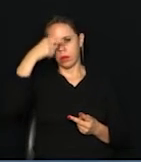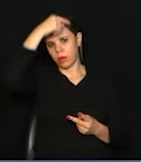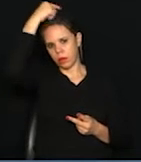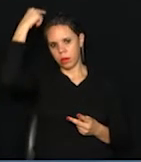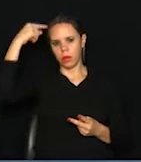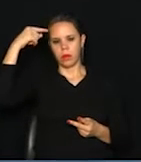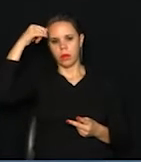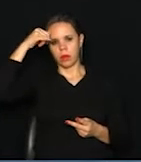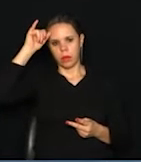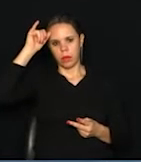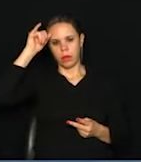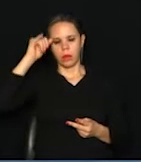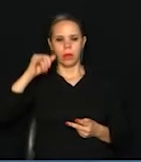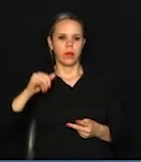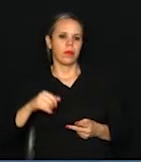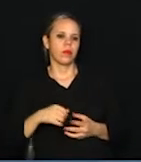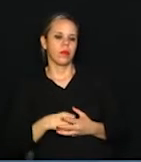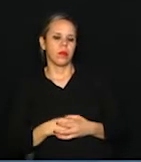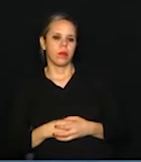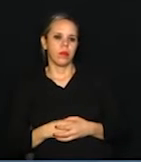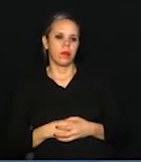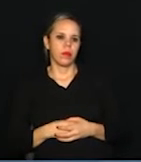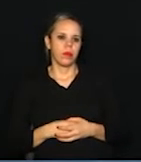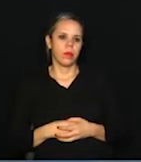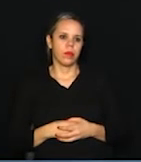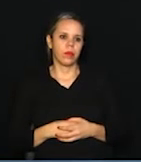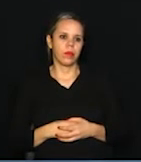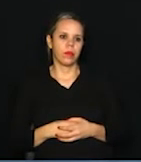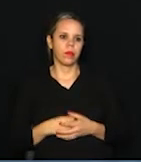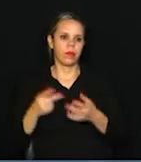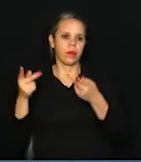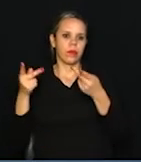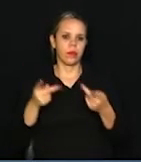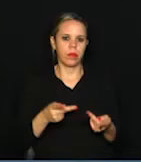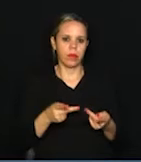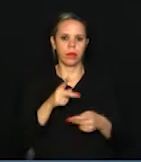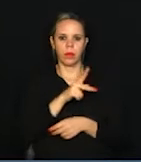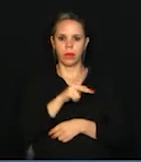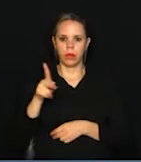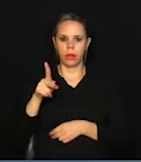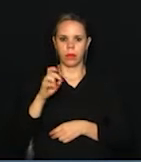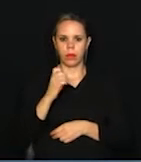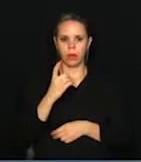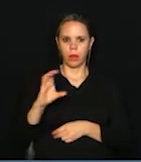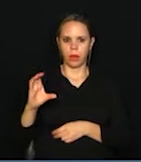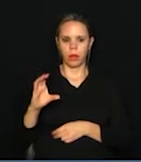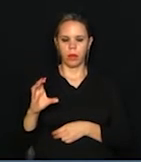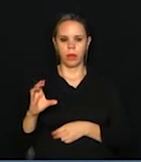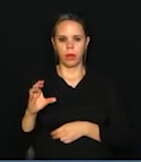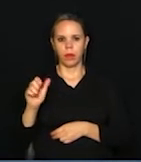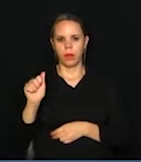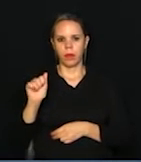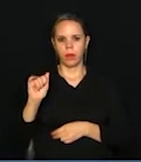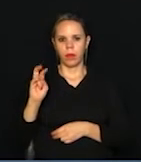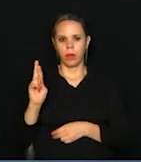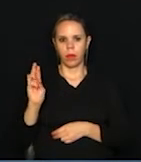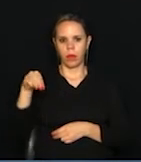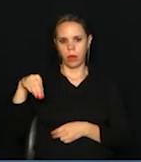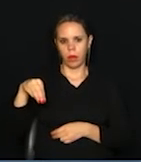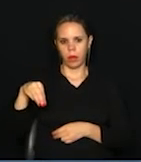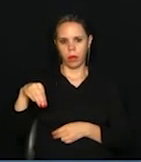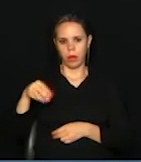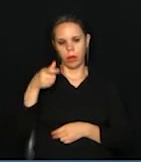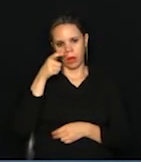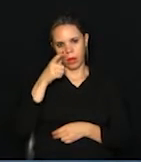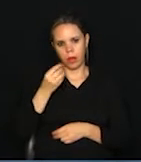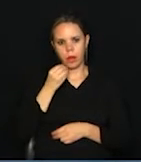vereador Paulo Búfalo e o nosso convidado, o senhor presidente da INDEC, Ayrton, com quem tive a